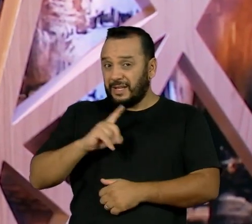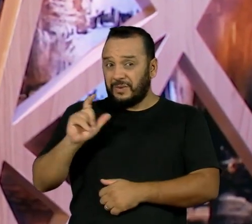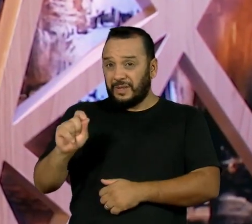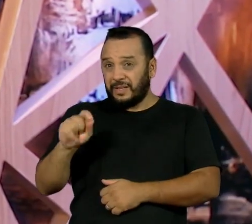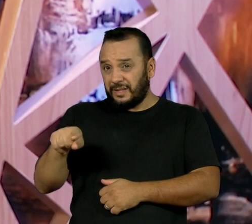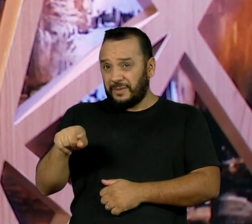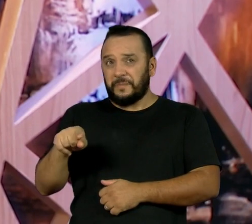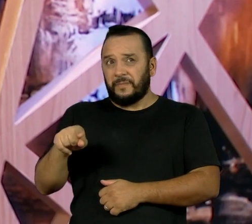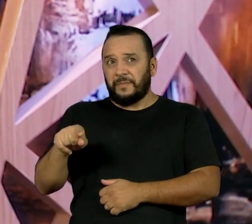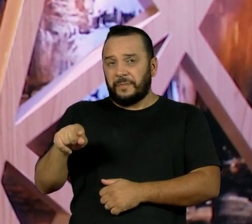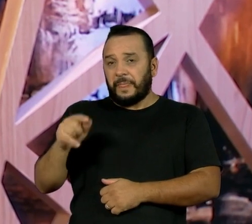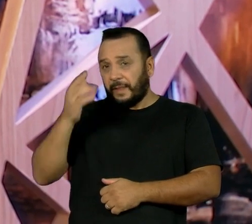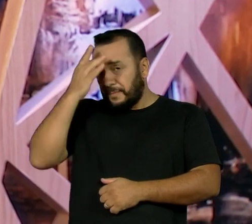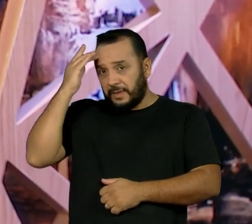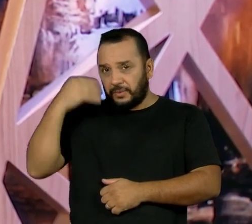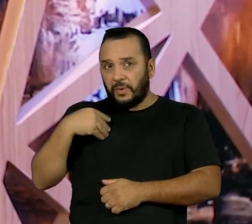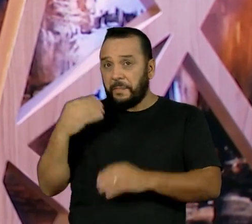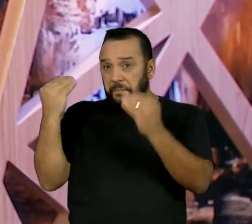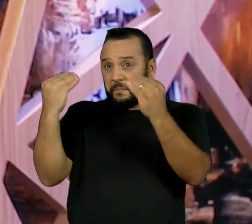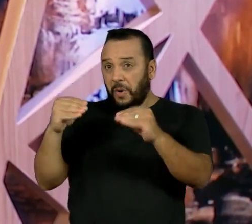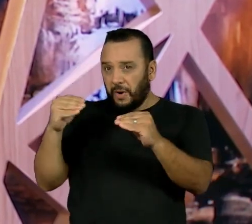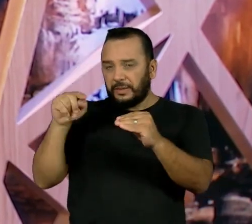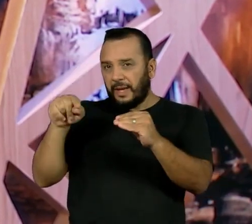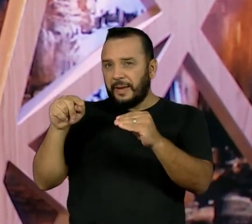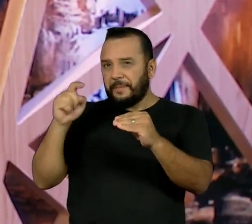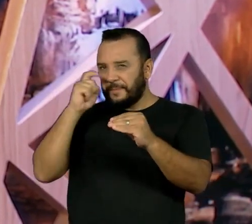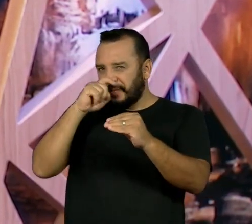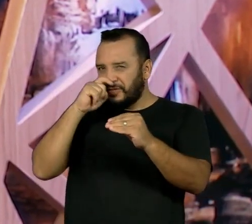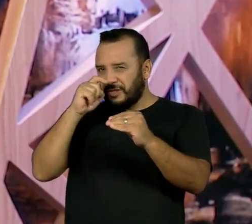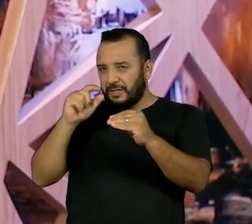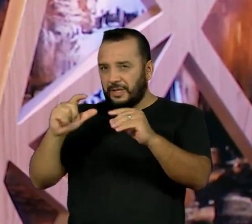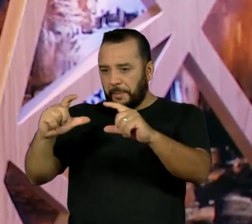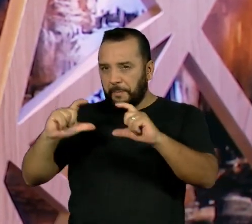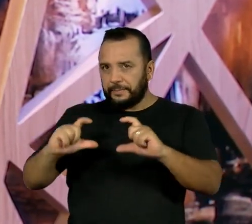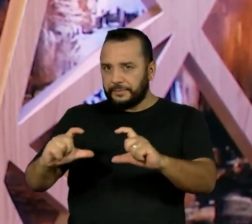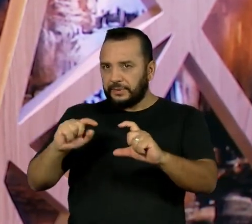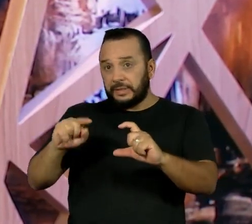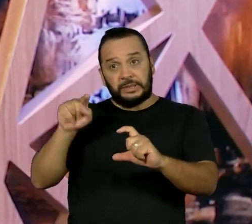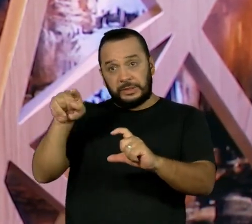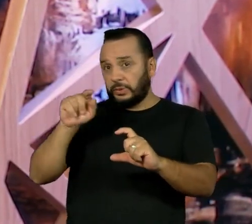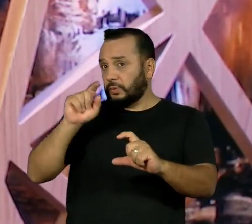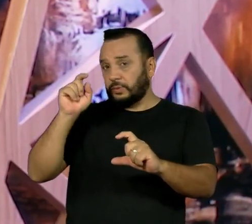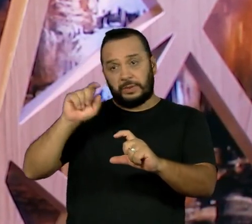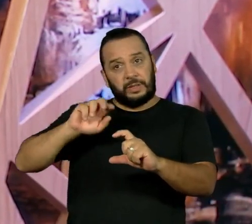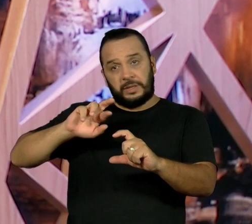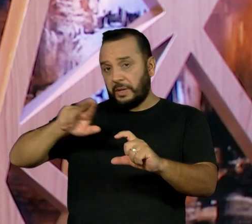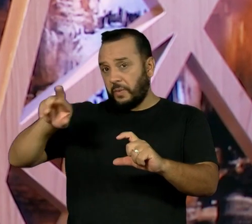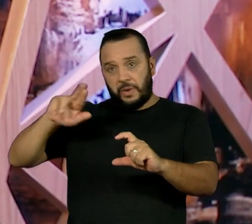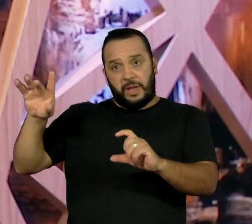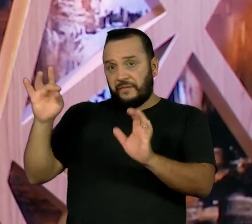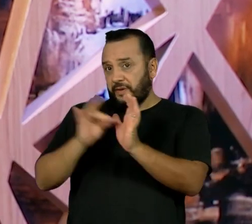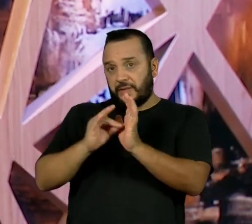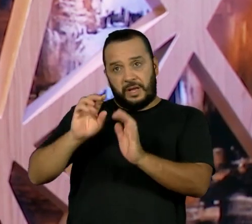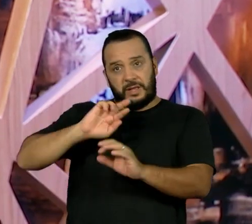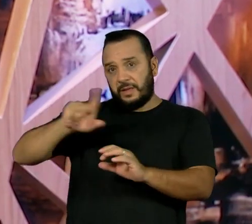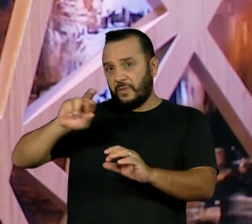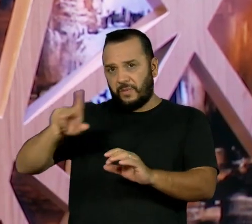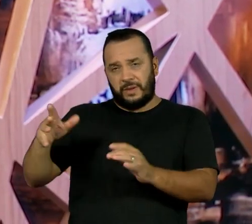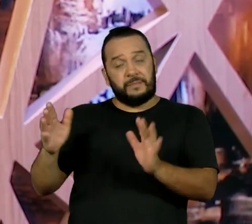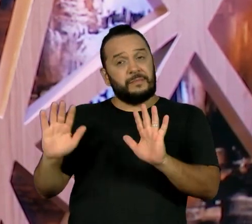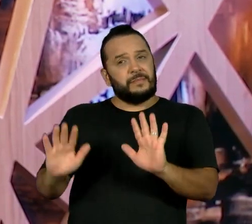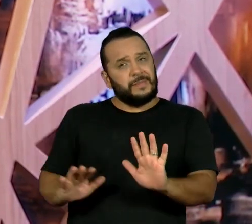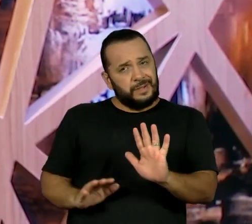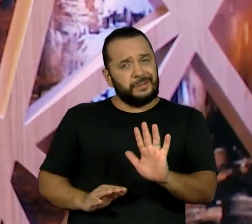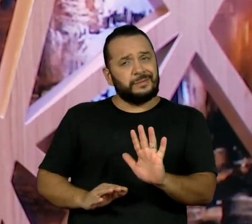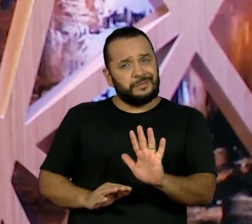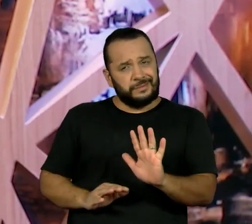o que, se alguém posta alguma coisa que não é verdade, embaixo ela aparece, olha, isso não é informação, não é uma informação verdadeira, mas ao mesmo tempo